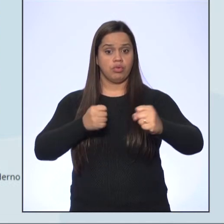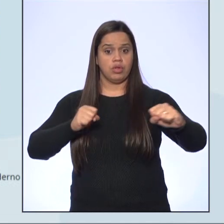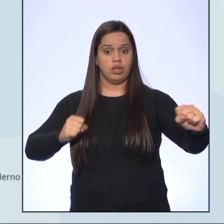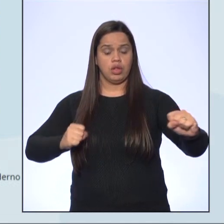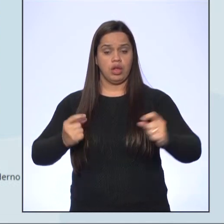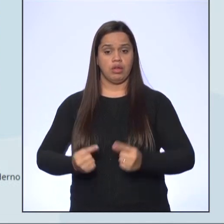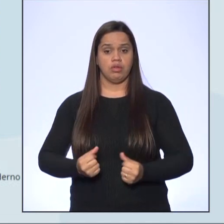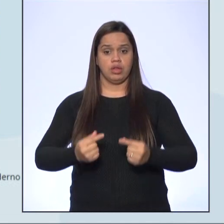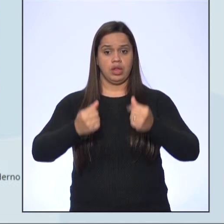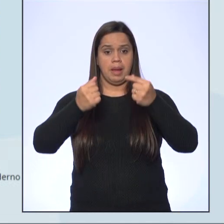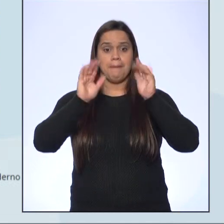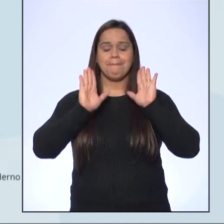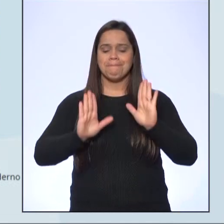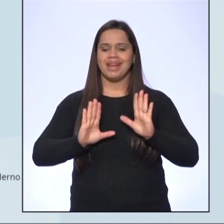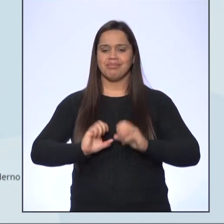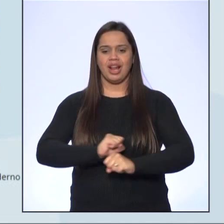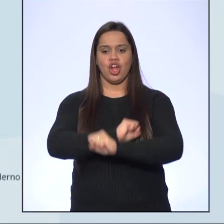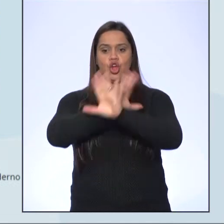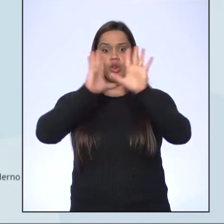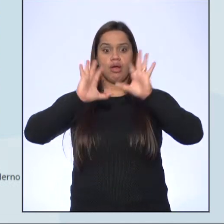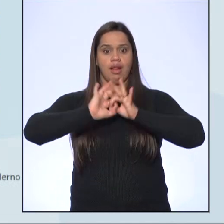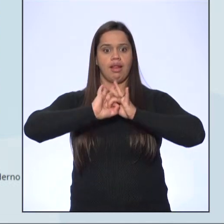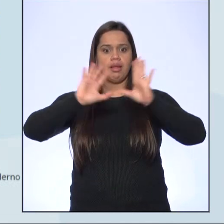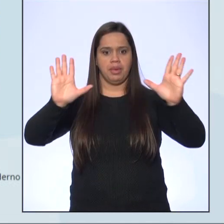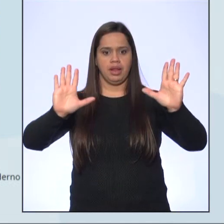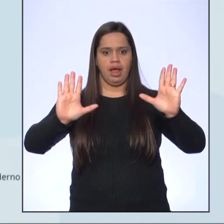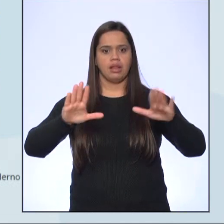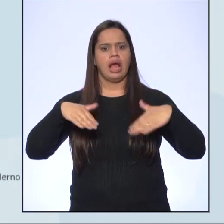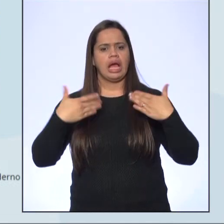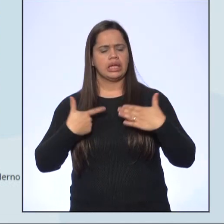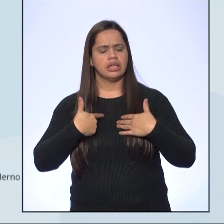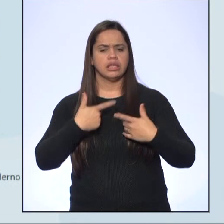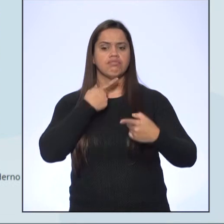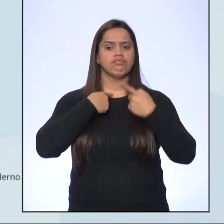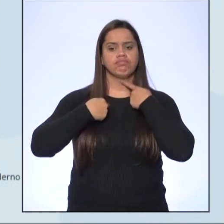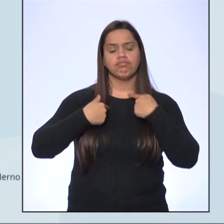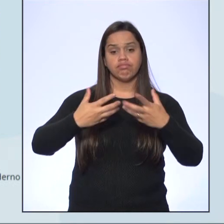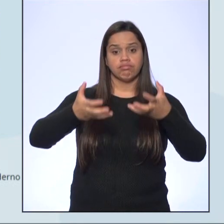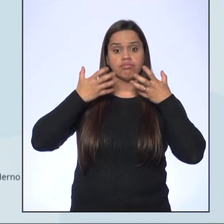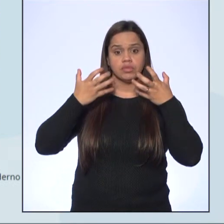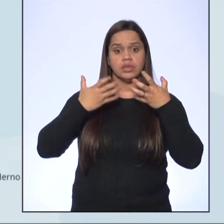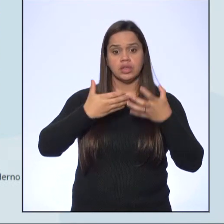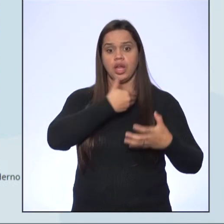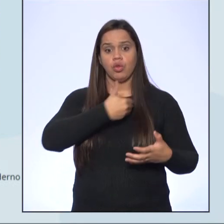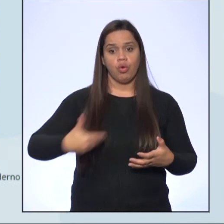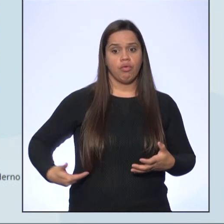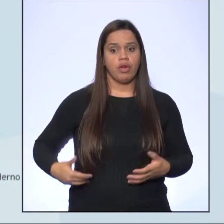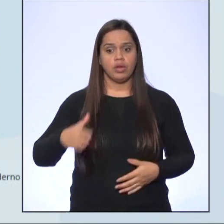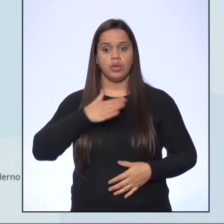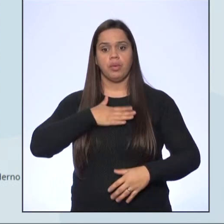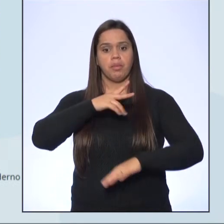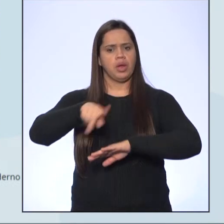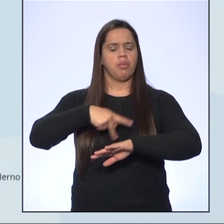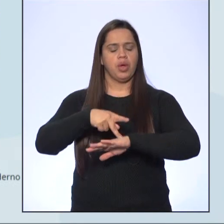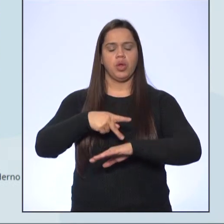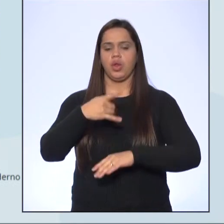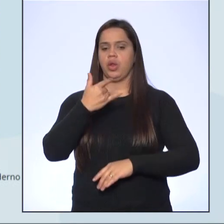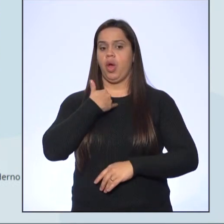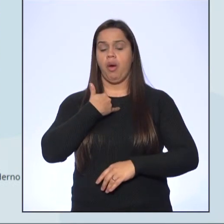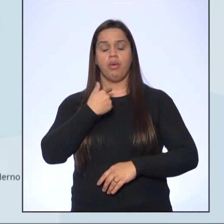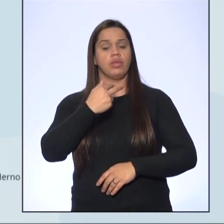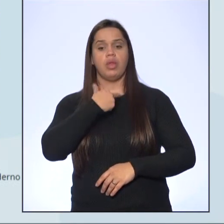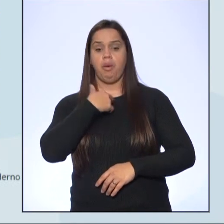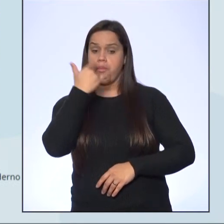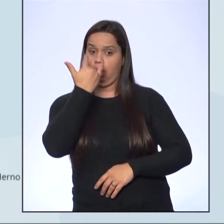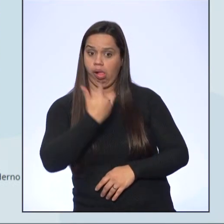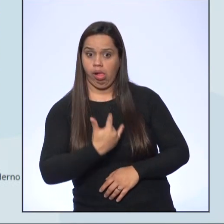sua liberdade e glória. Ainda que aspire à perfeição do governo da minha pátria, não posso me persuadir de que o